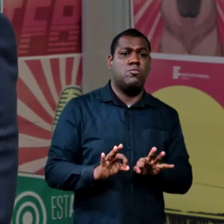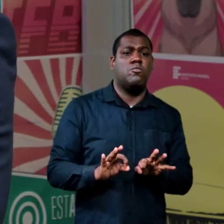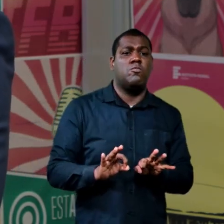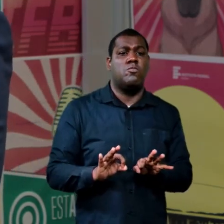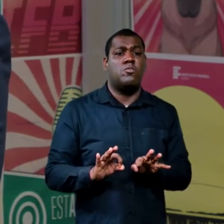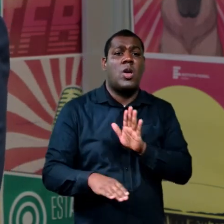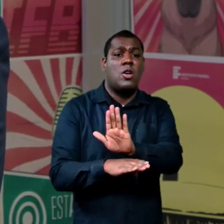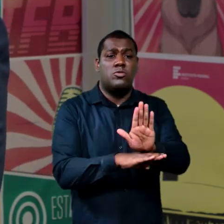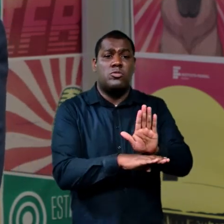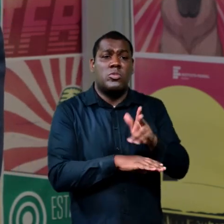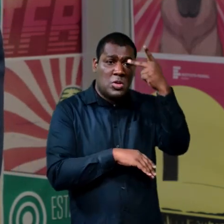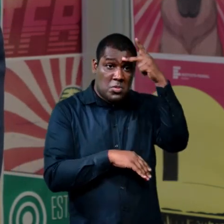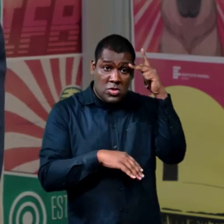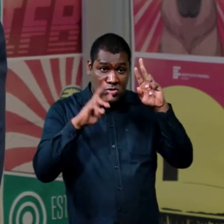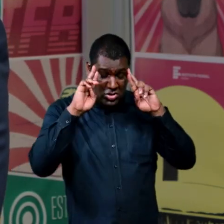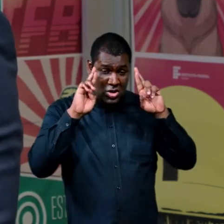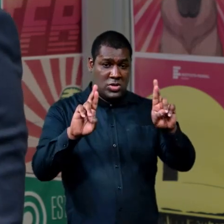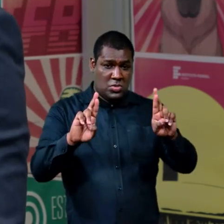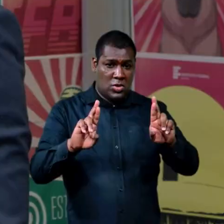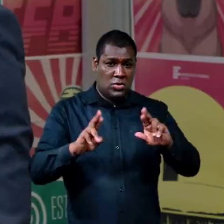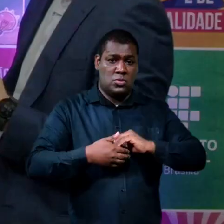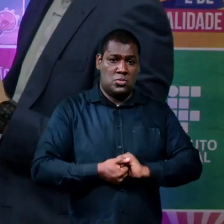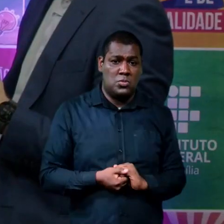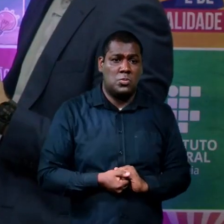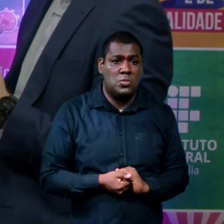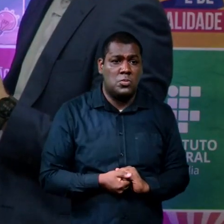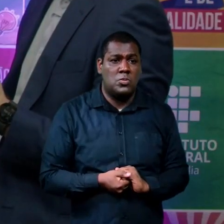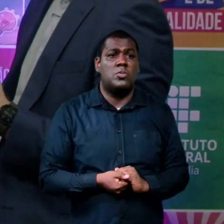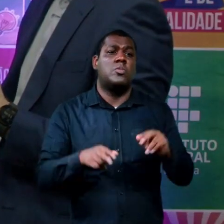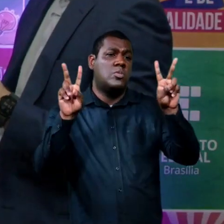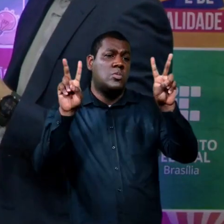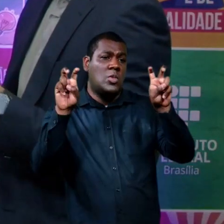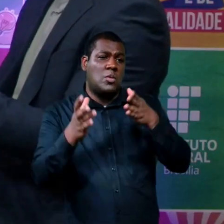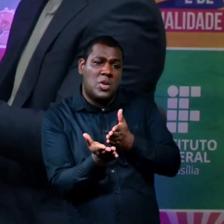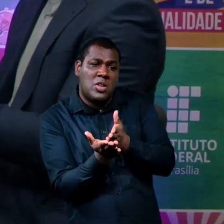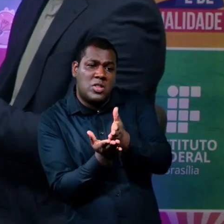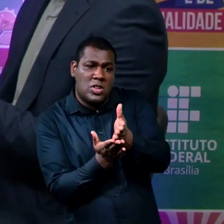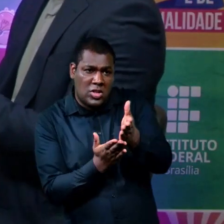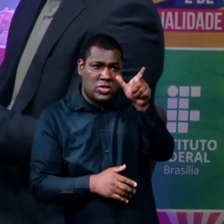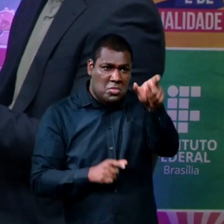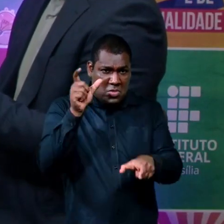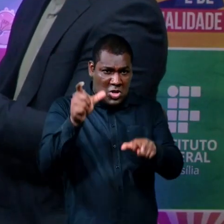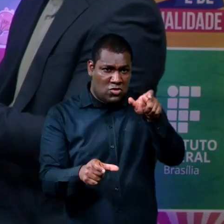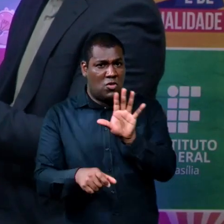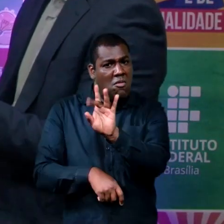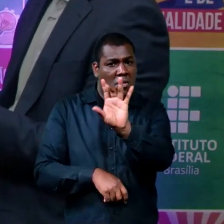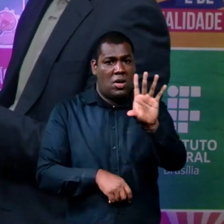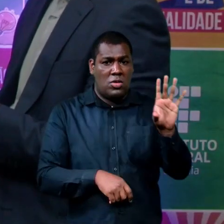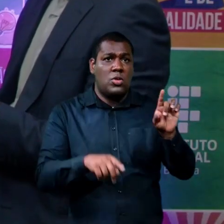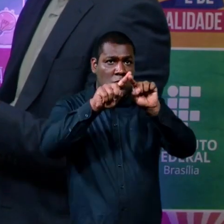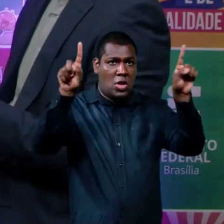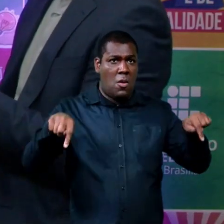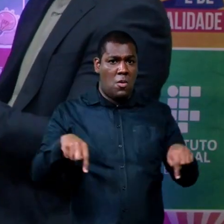tenham dignidade no seu trabalho. Então, nós temos a questão da integridade do ponto de vista individual, do indivíduo, do servidor